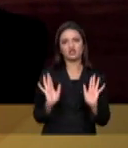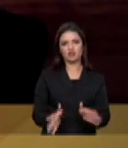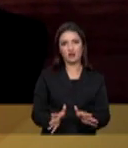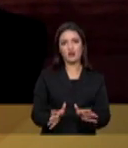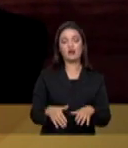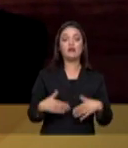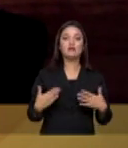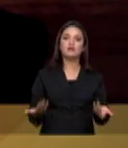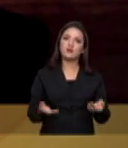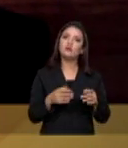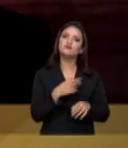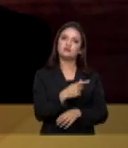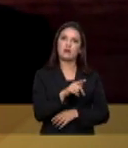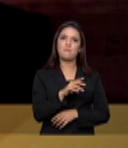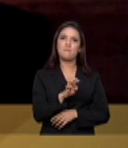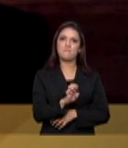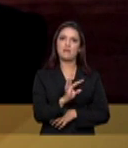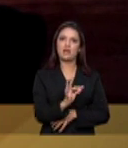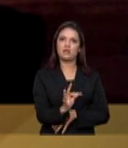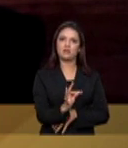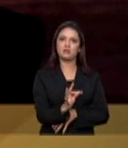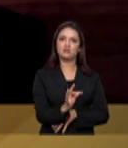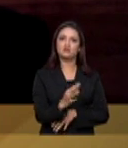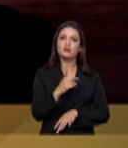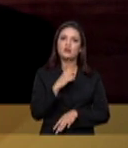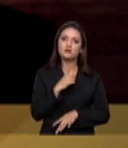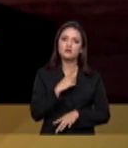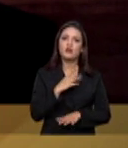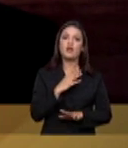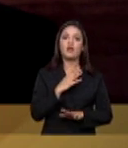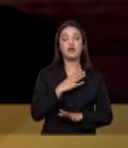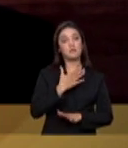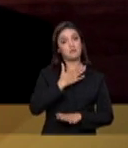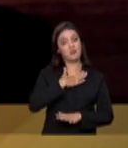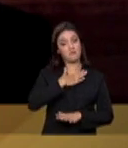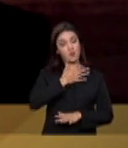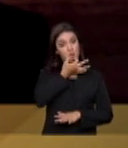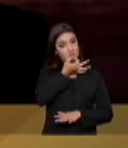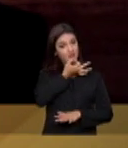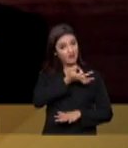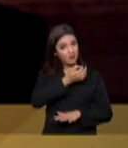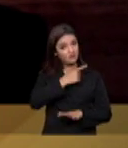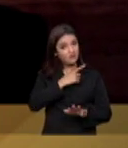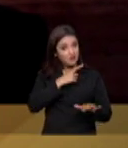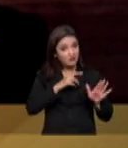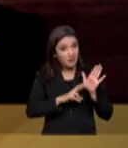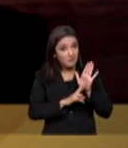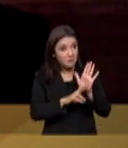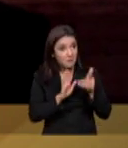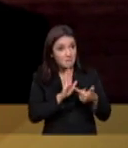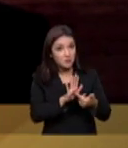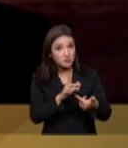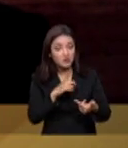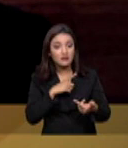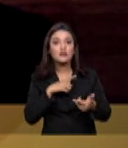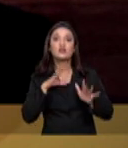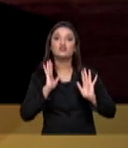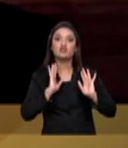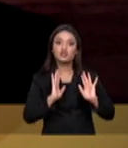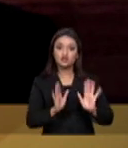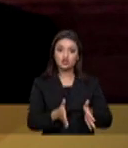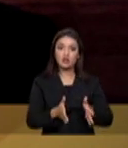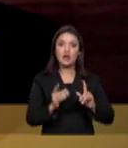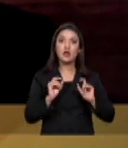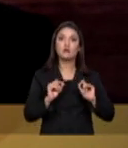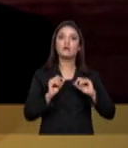julgamento Sem dúvida alguma representou em meu modo de ver o norm a van no